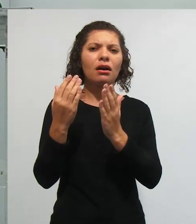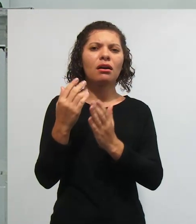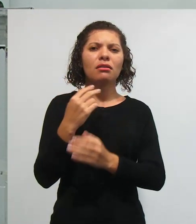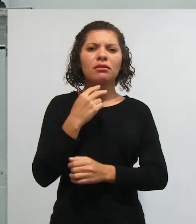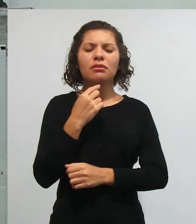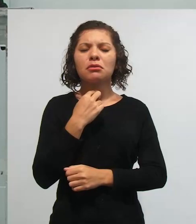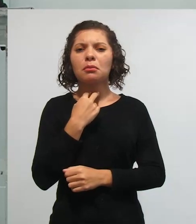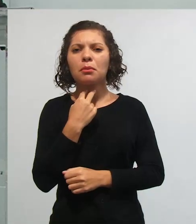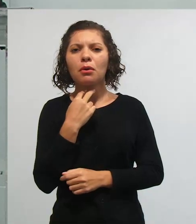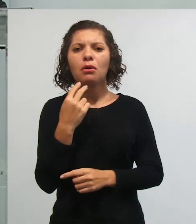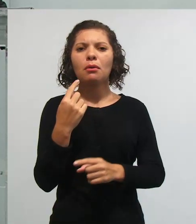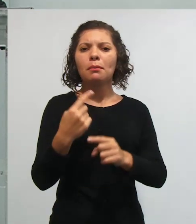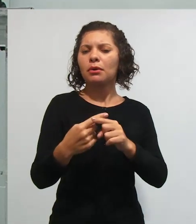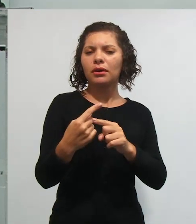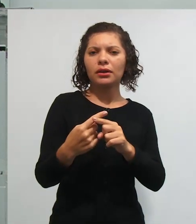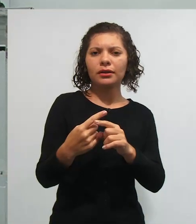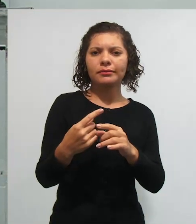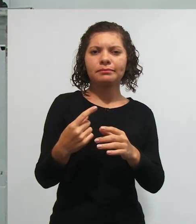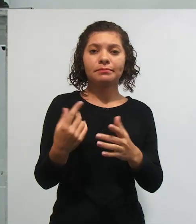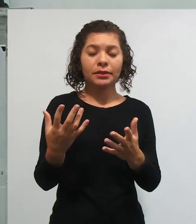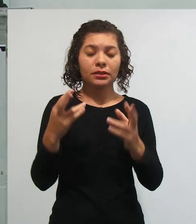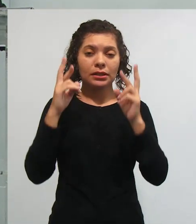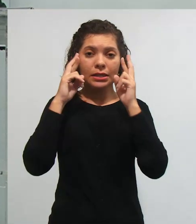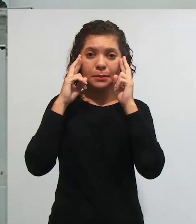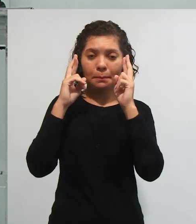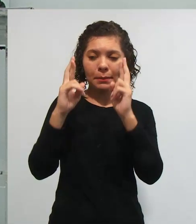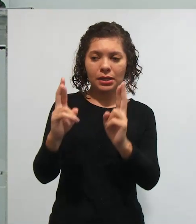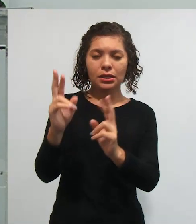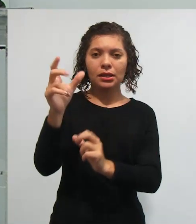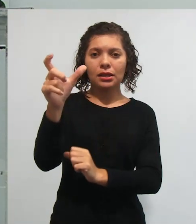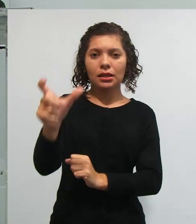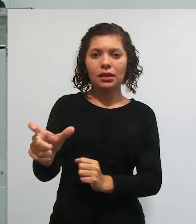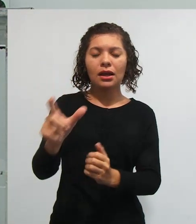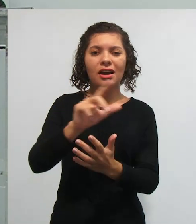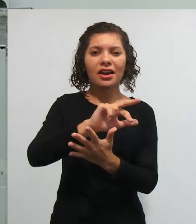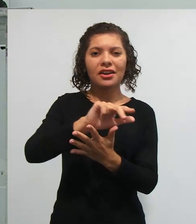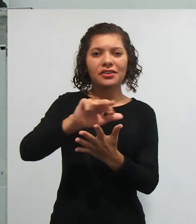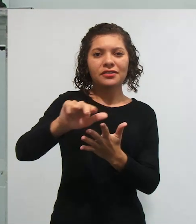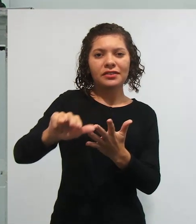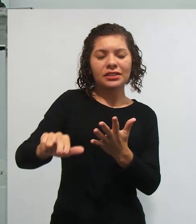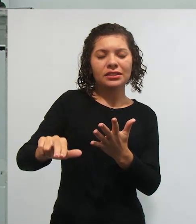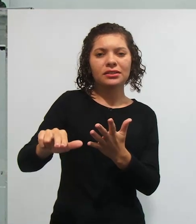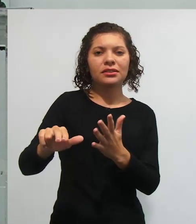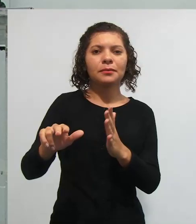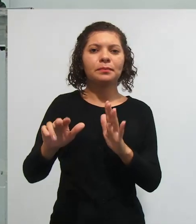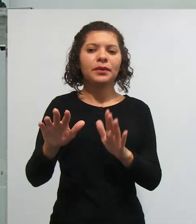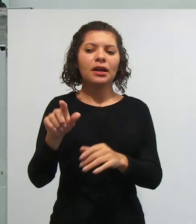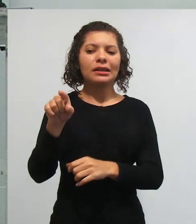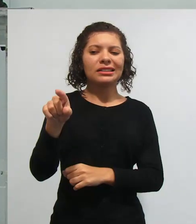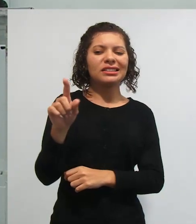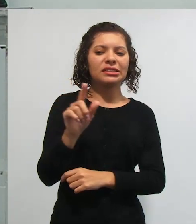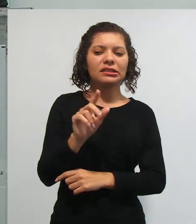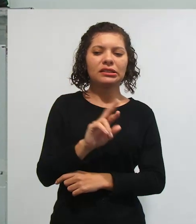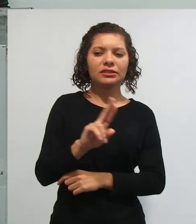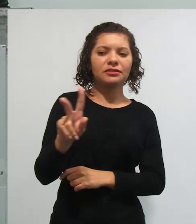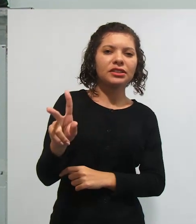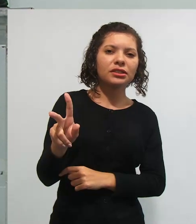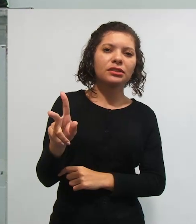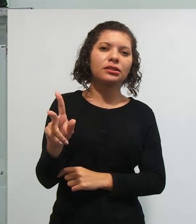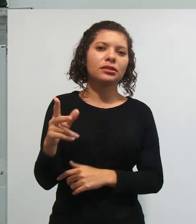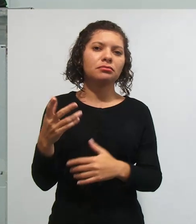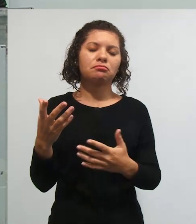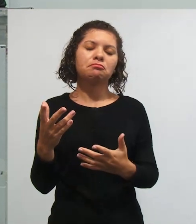mim É isso mesmo quando eu falo de respeitar a diferença não significa que ele tem Ah ele é